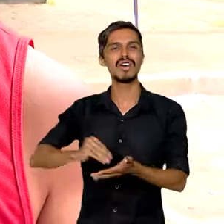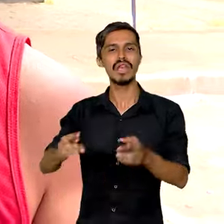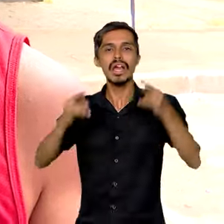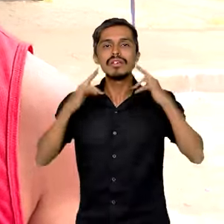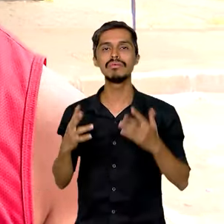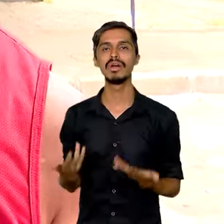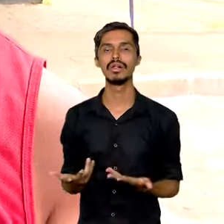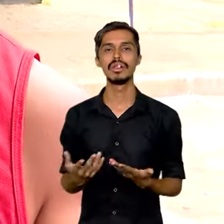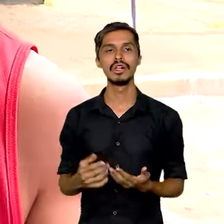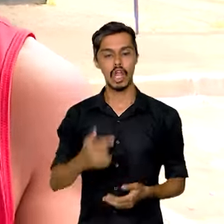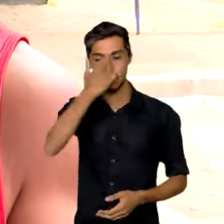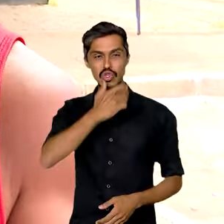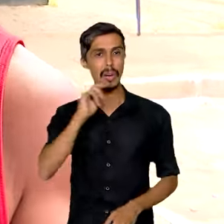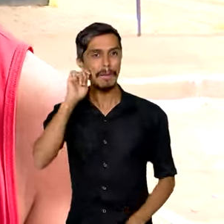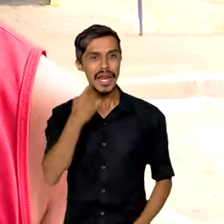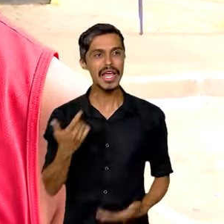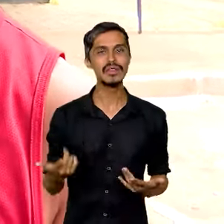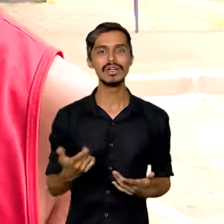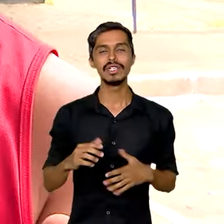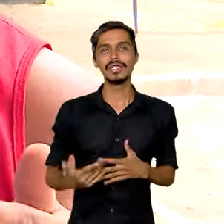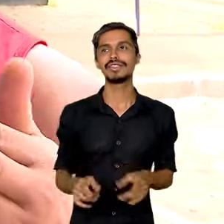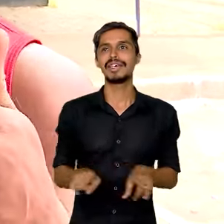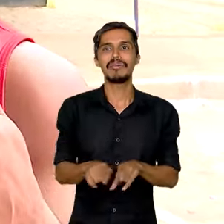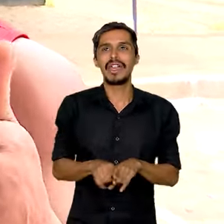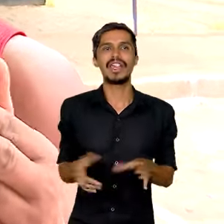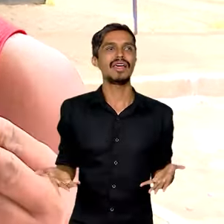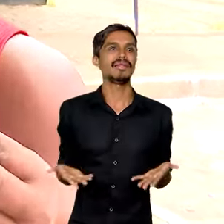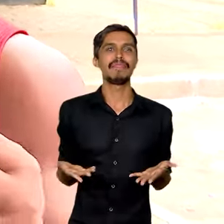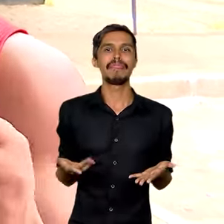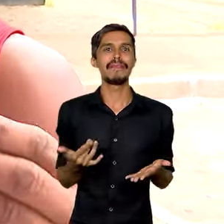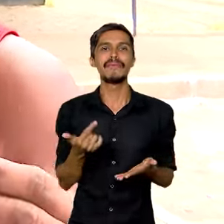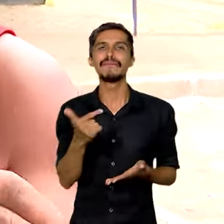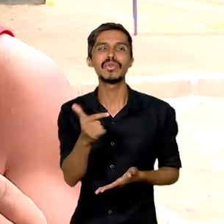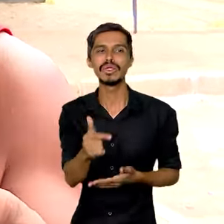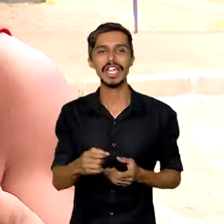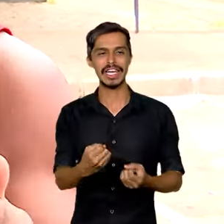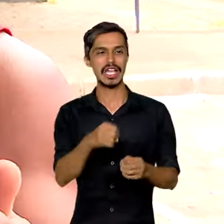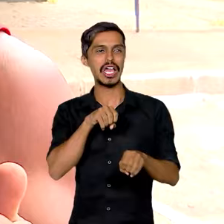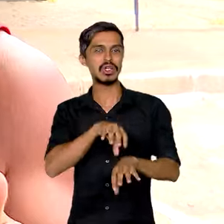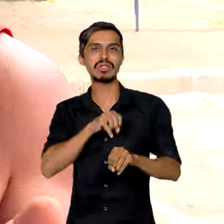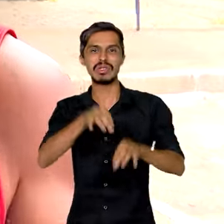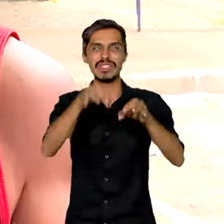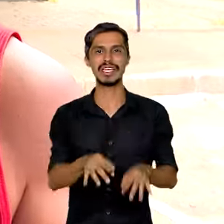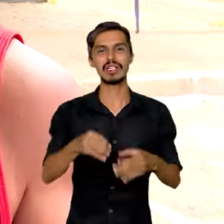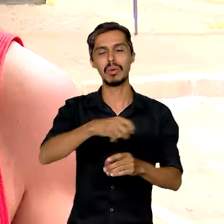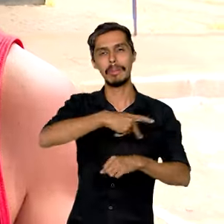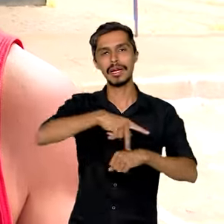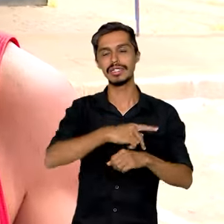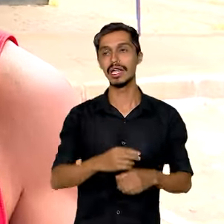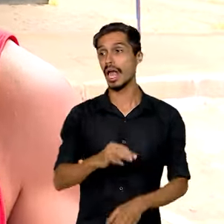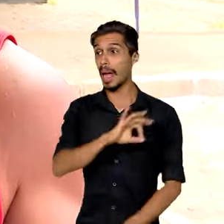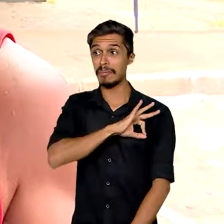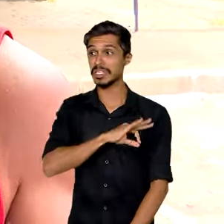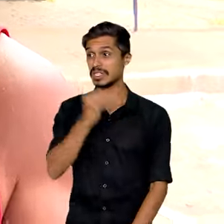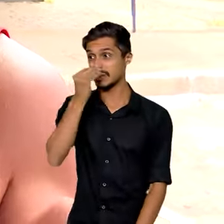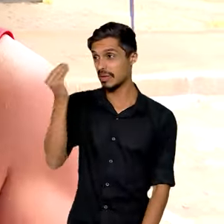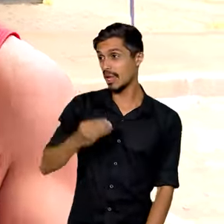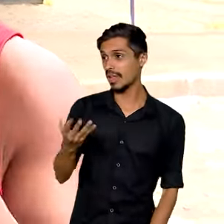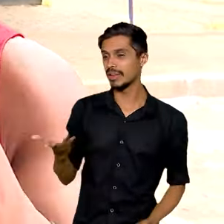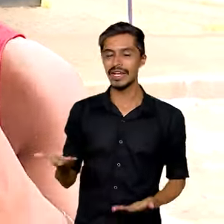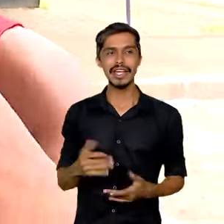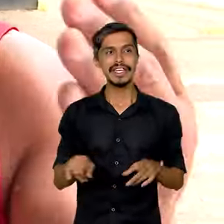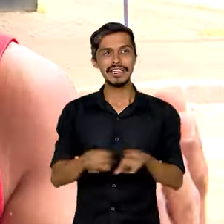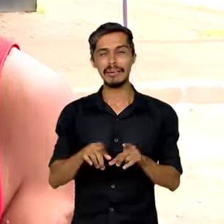entendeu? Além de ser preto, não tem as condições, não tem a educação certa no país. Então, a polícia não vê ele,